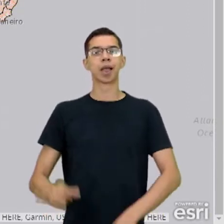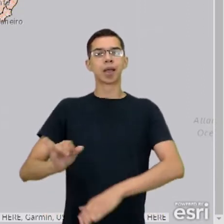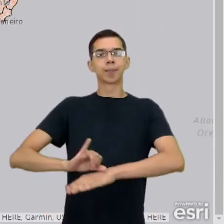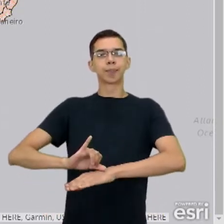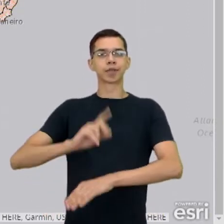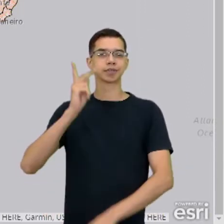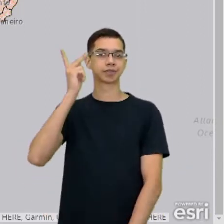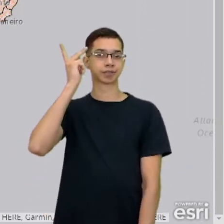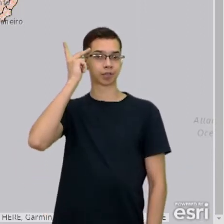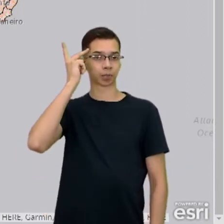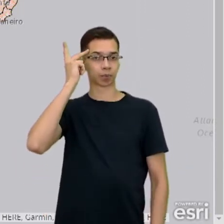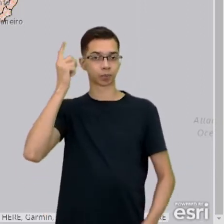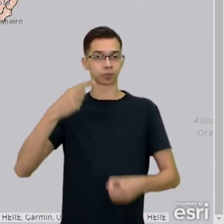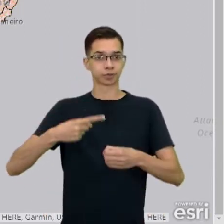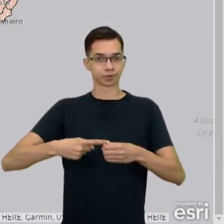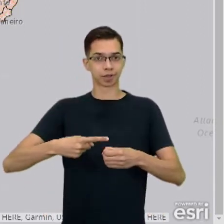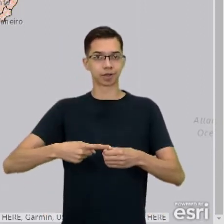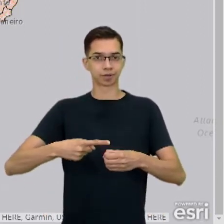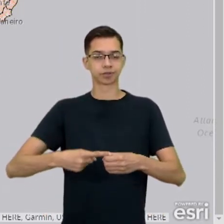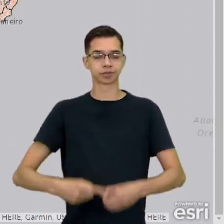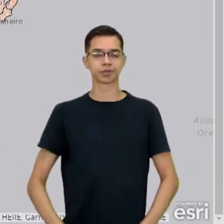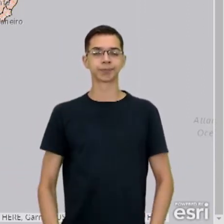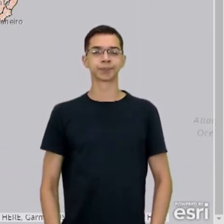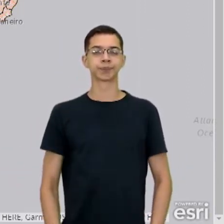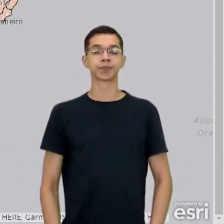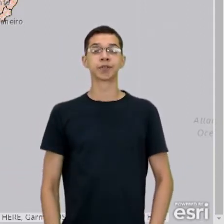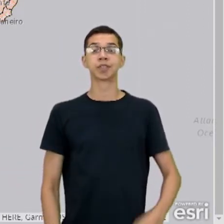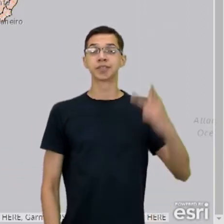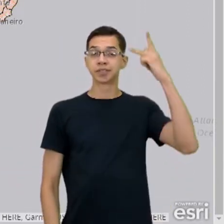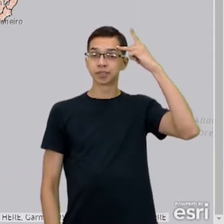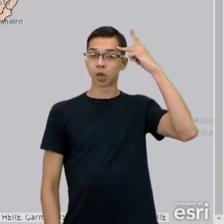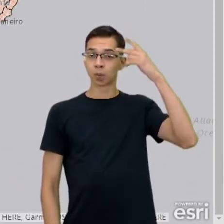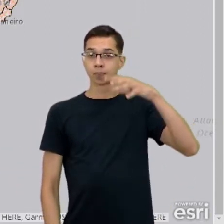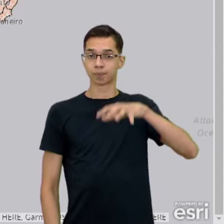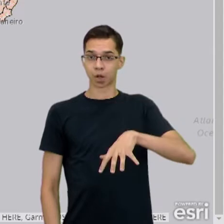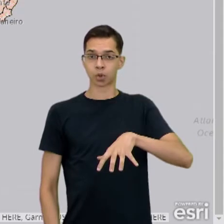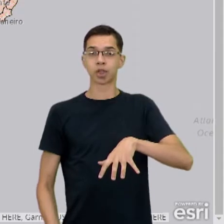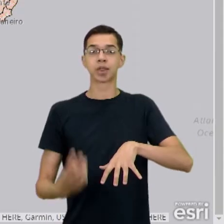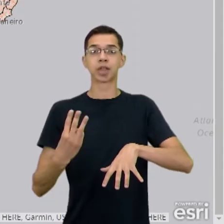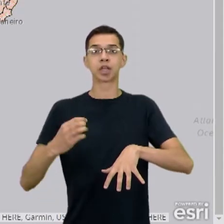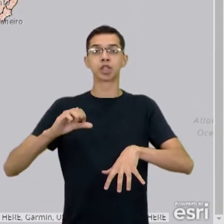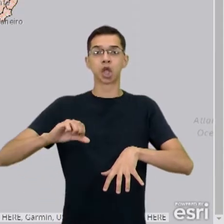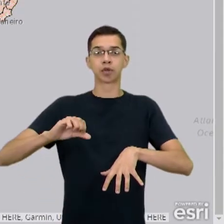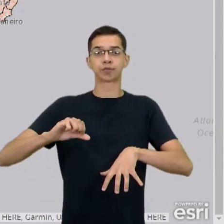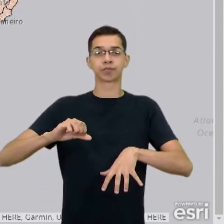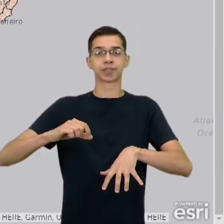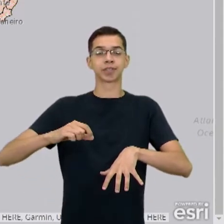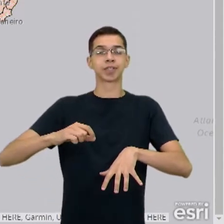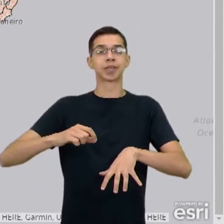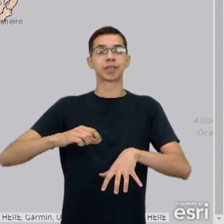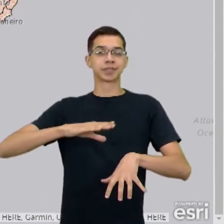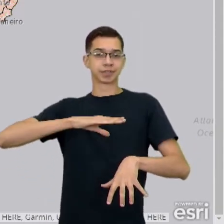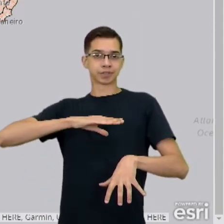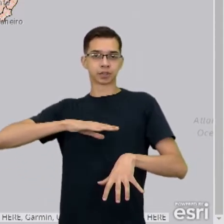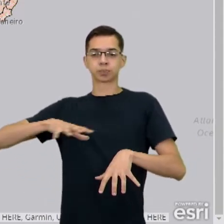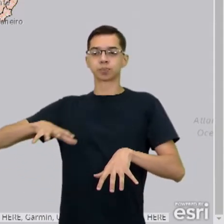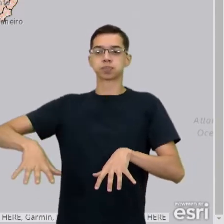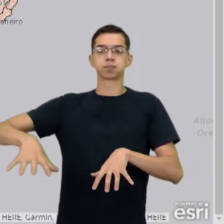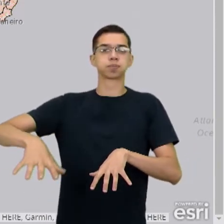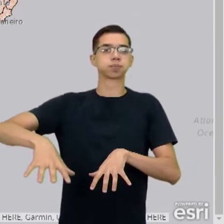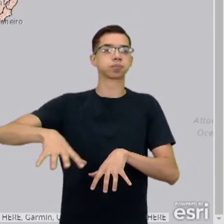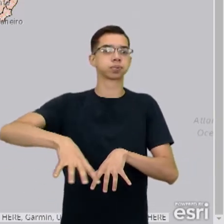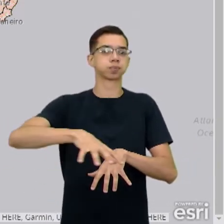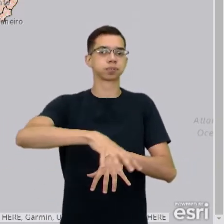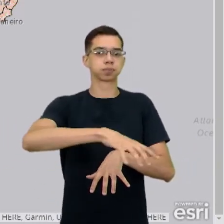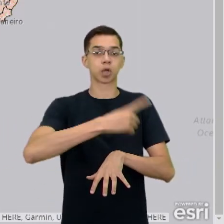cidade de São Paulo, e a Grande São Paulo, né, que são lá os 39 municípios no entorno aí, né, dessa região, está bem